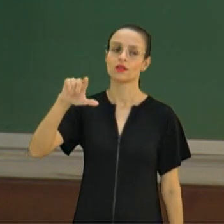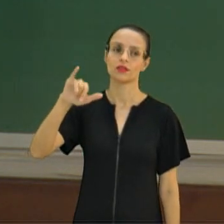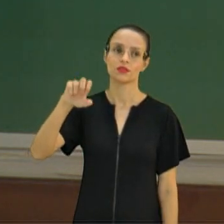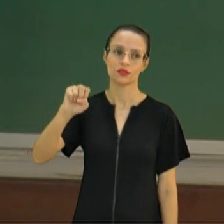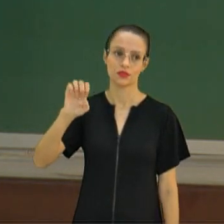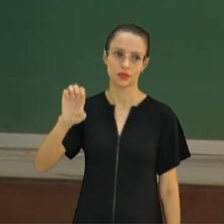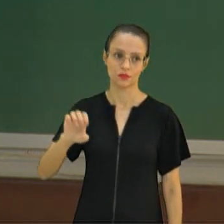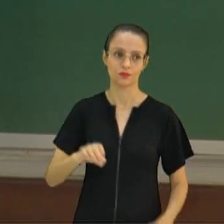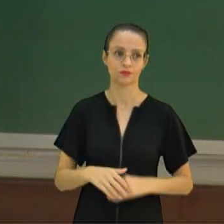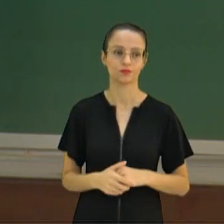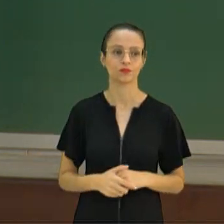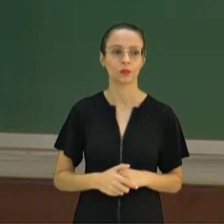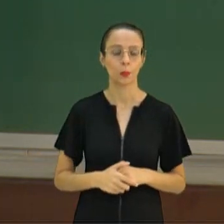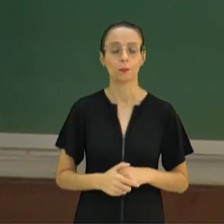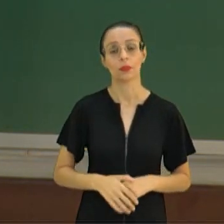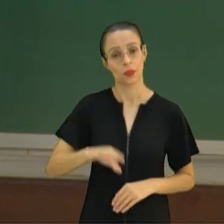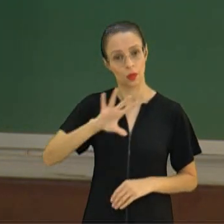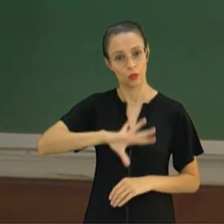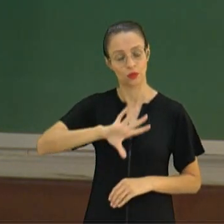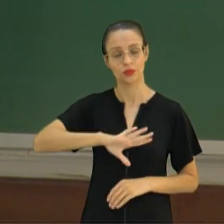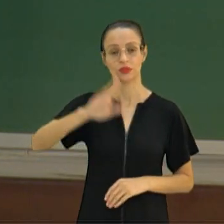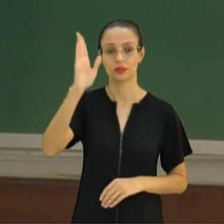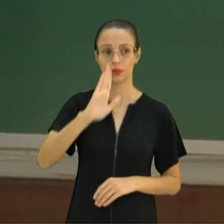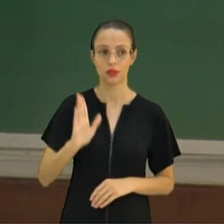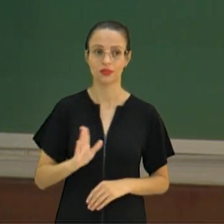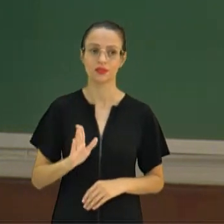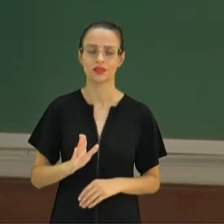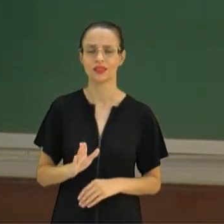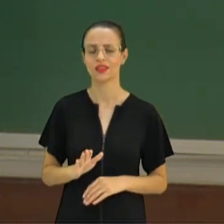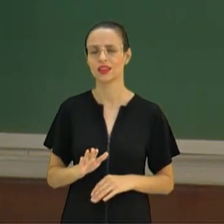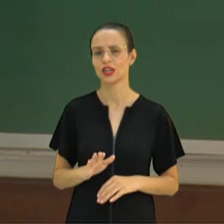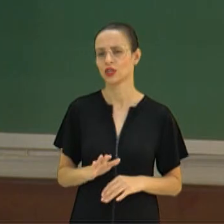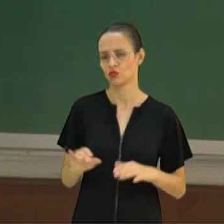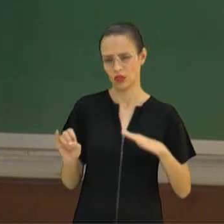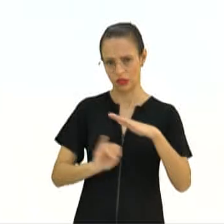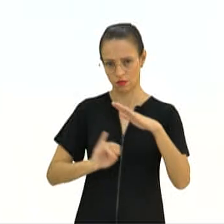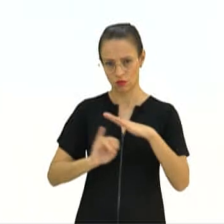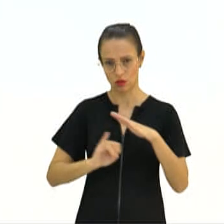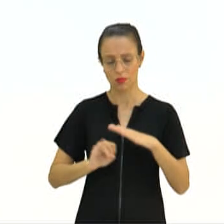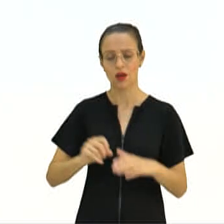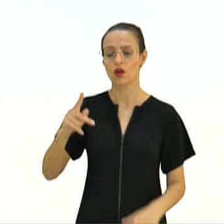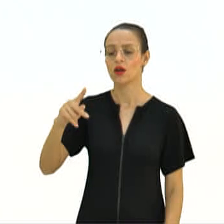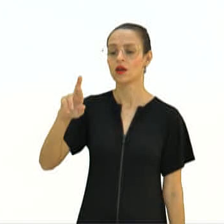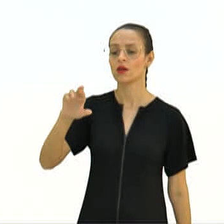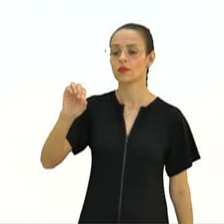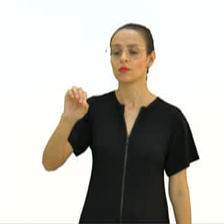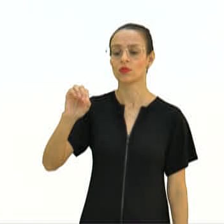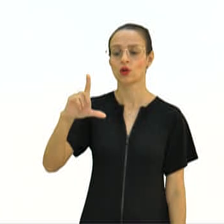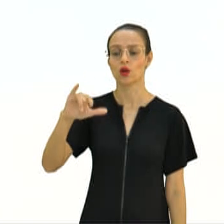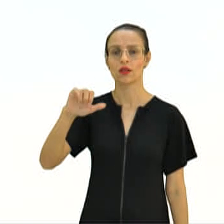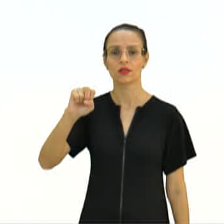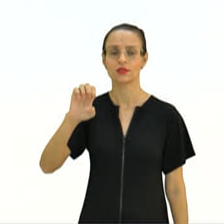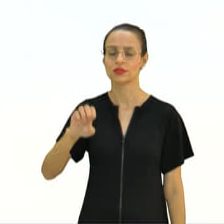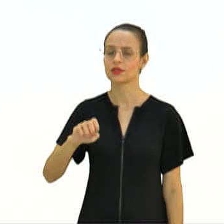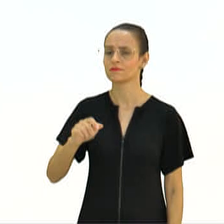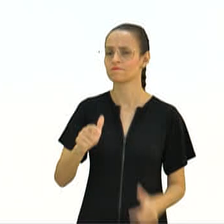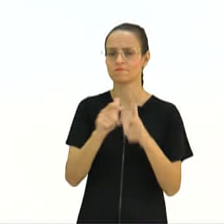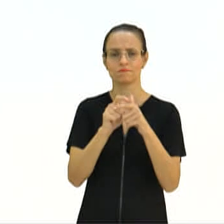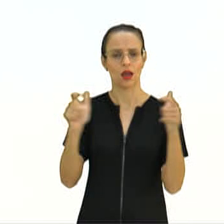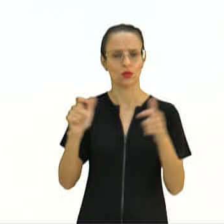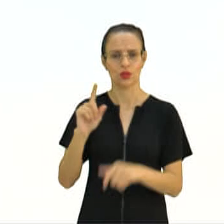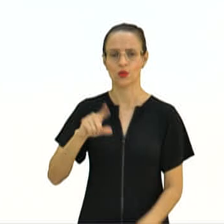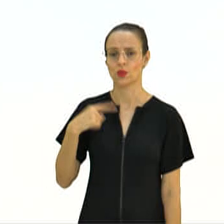Fique sabendo. No português brasileiro coloquial, a próclise é quase absoluta. É o que